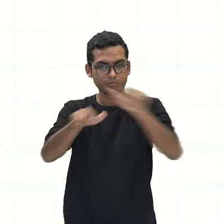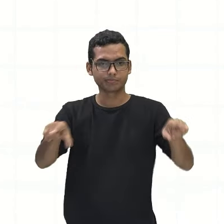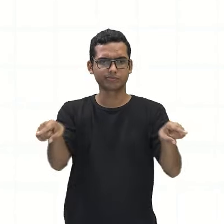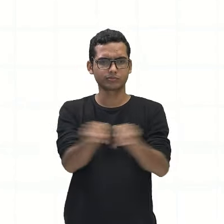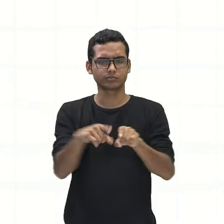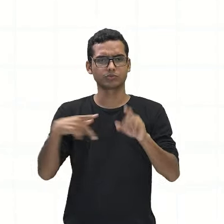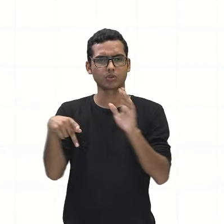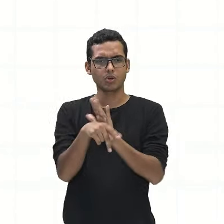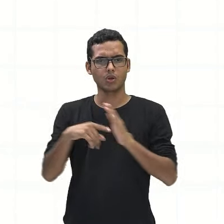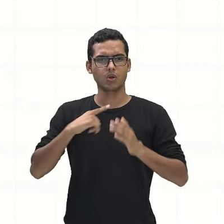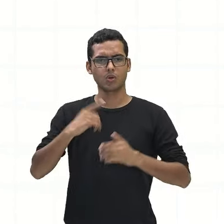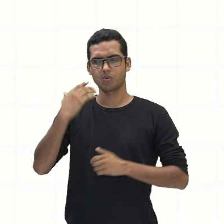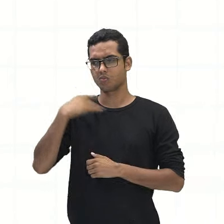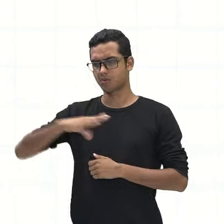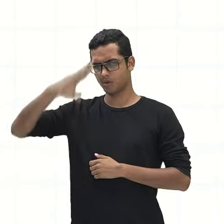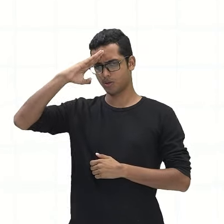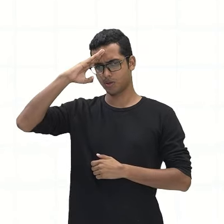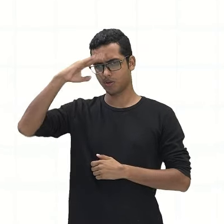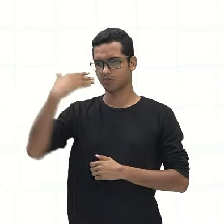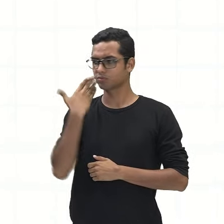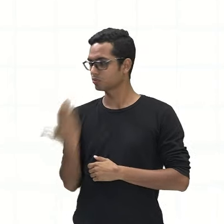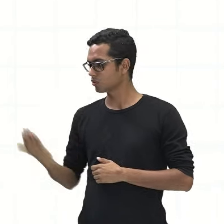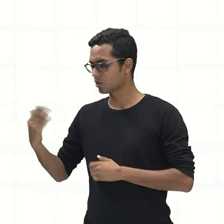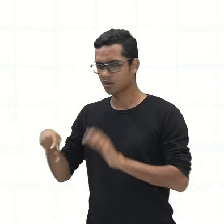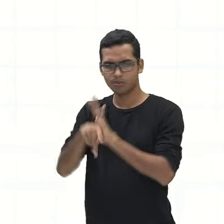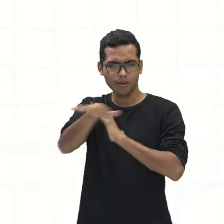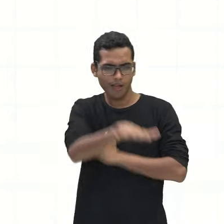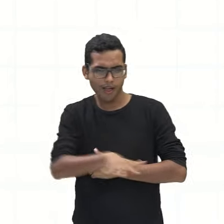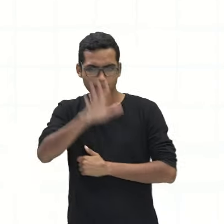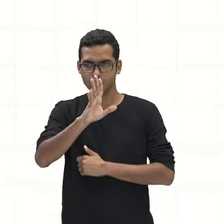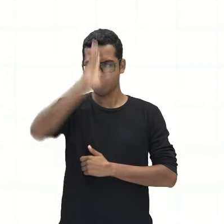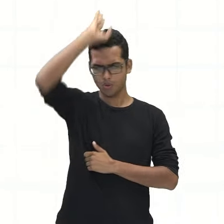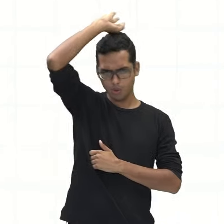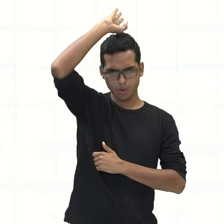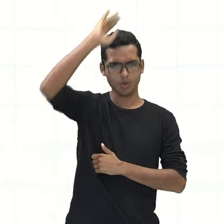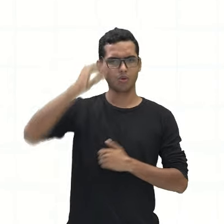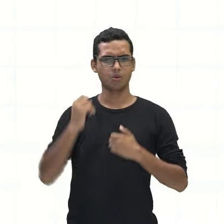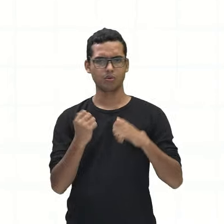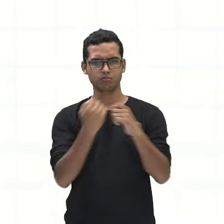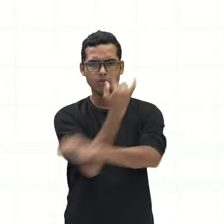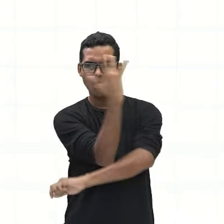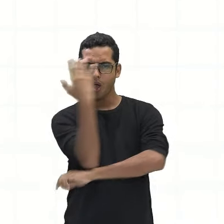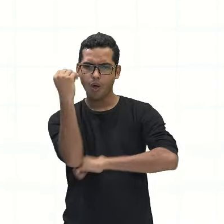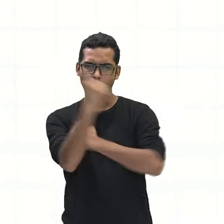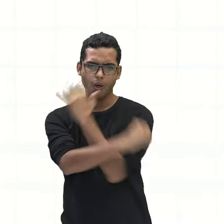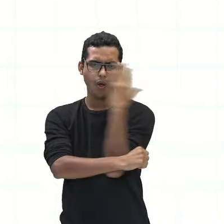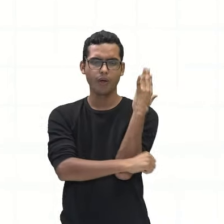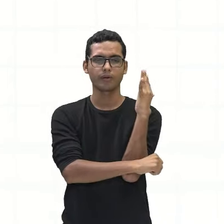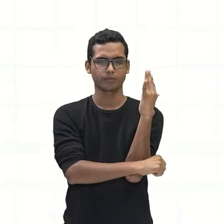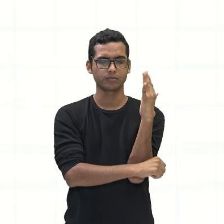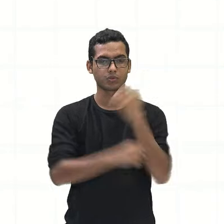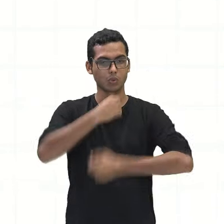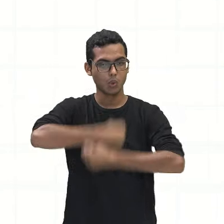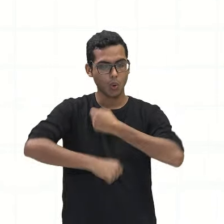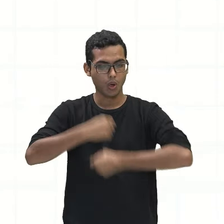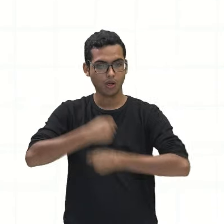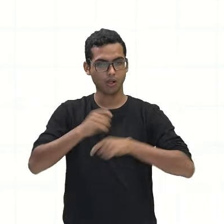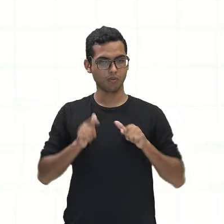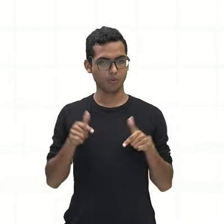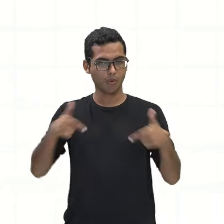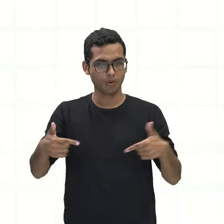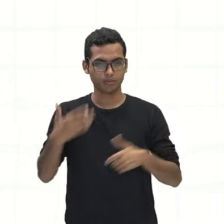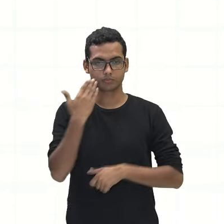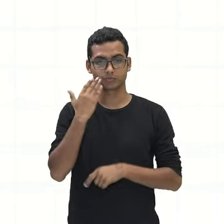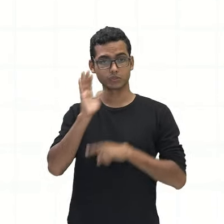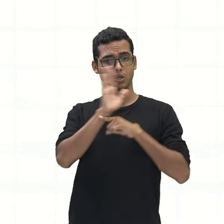bombeiro, 2023, o ano que vai ter essa operação, e aqui a frase: